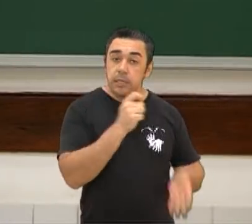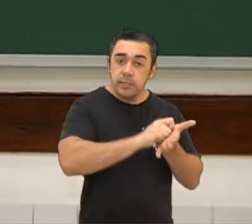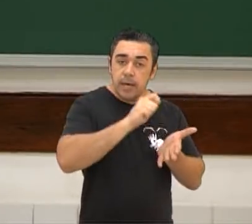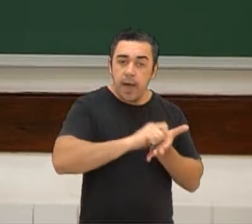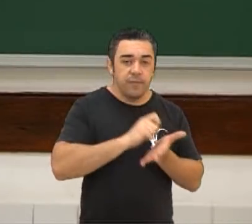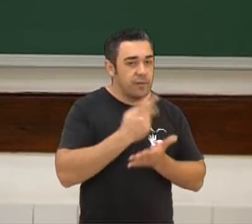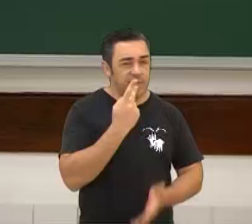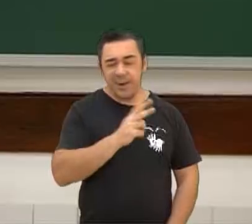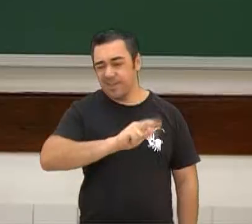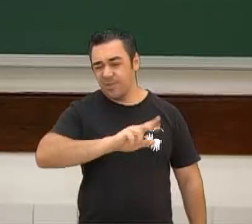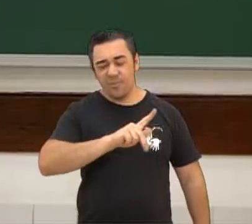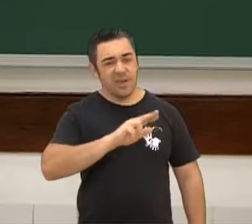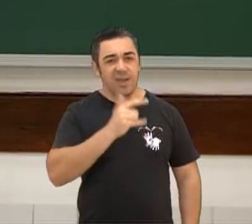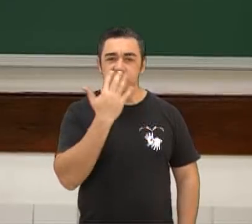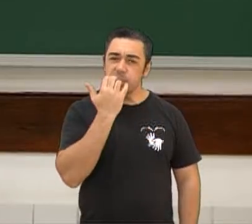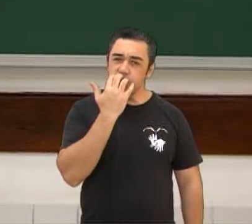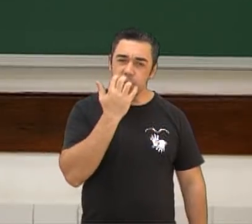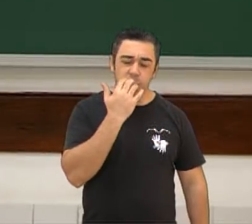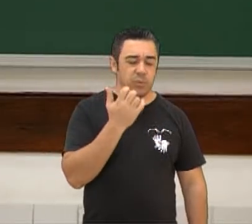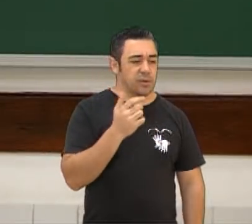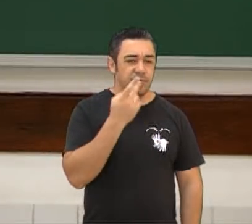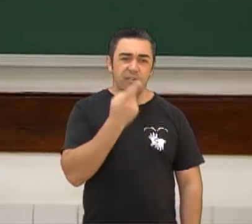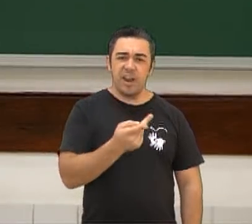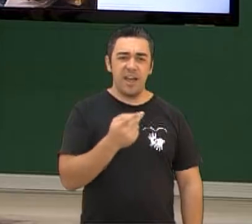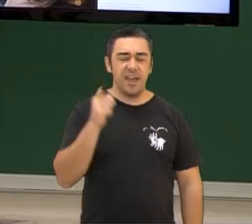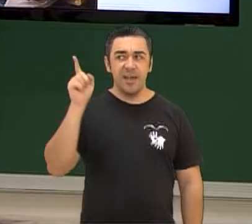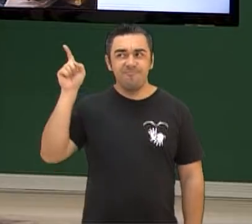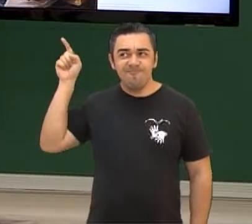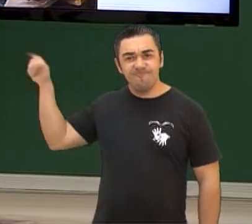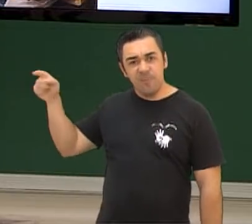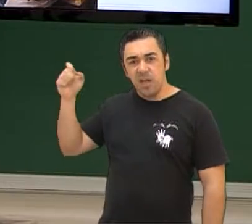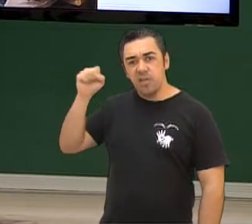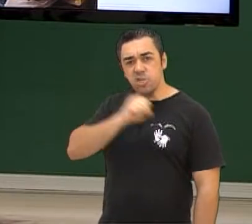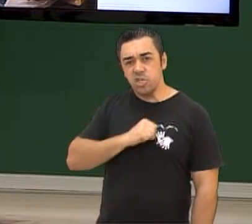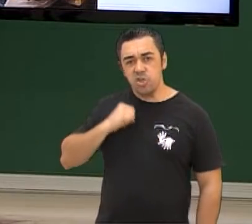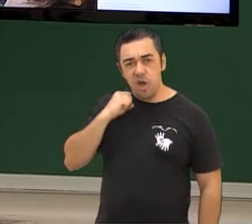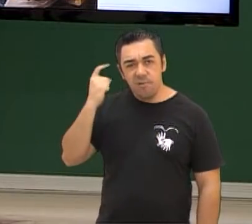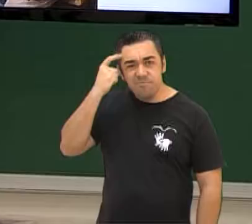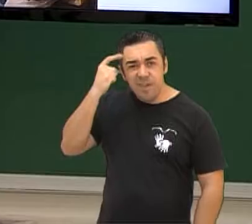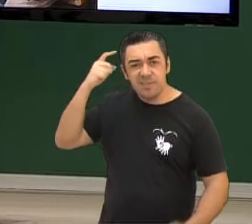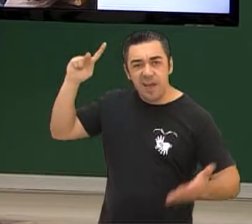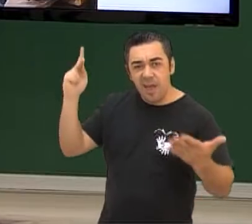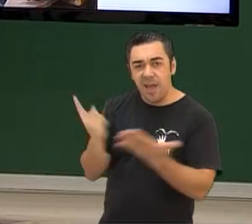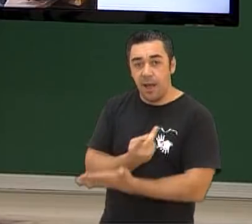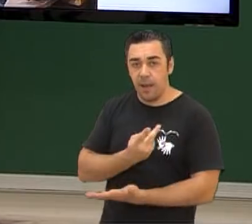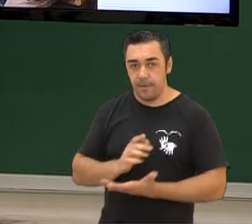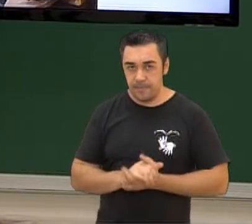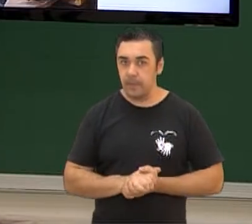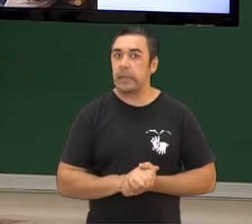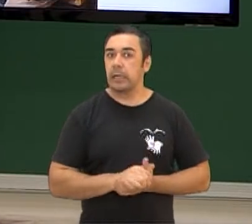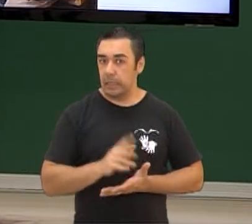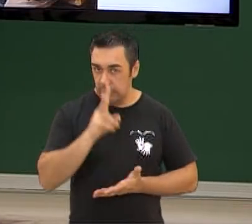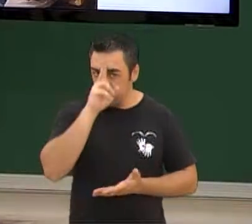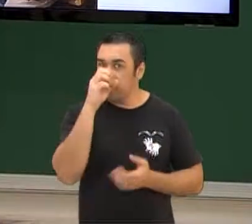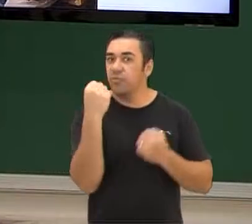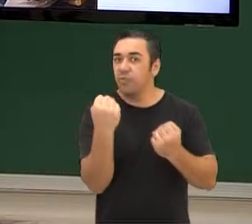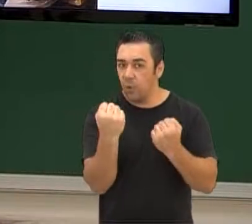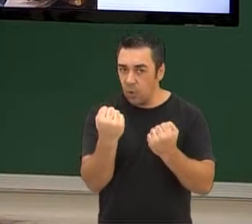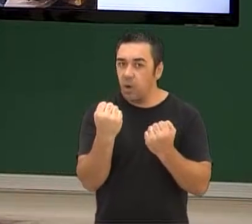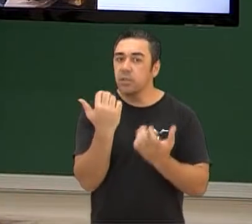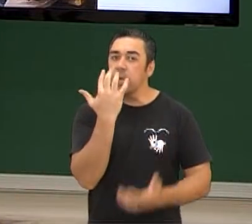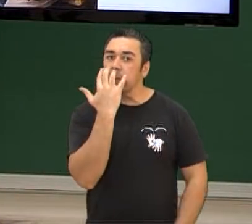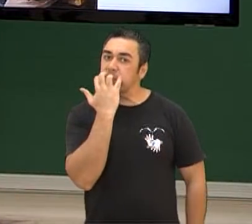do Sócrates seria bem que uma ideia errada. Tá? Uma ideia errada aí. Tá? Impactante isso aqui, né? Nietzsche é